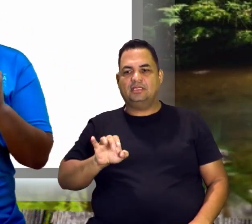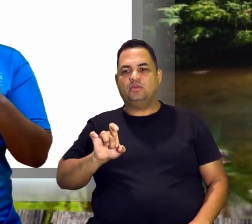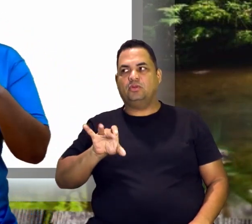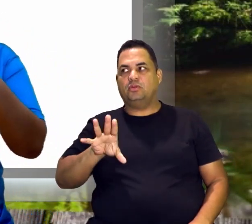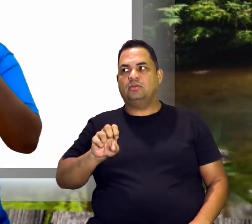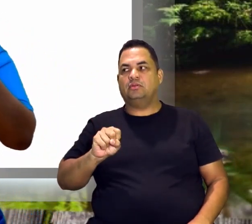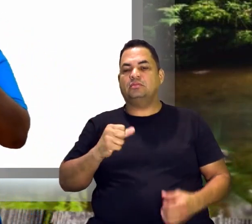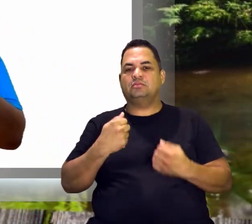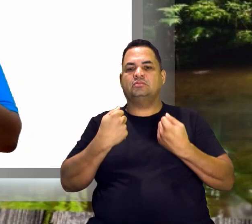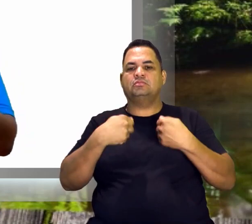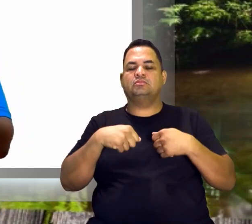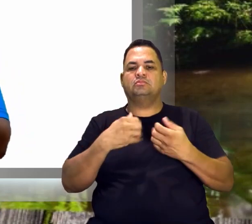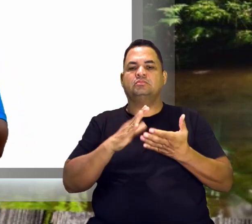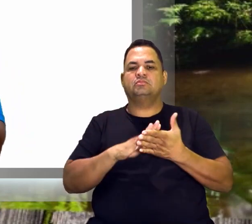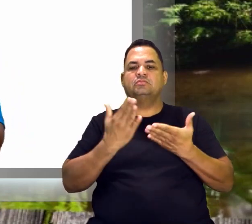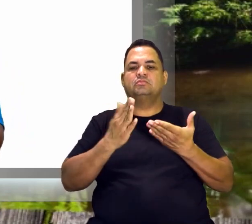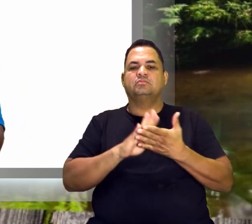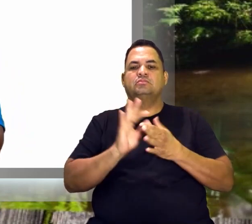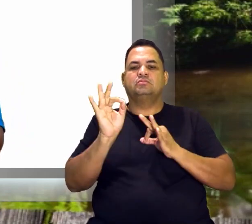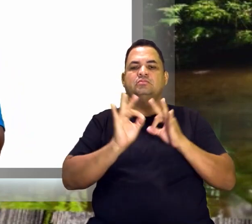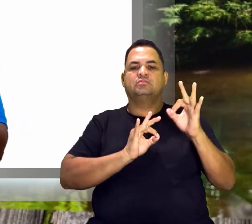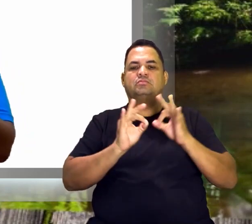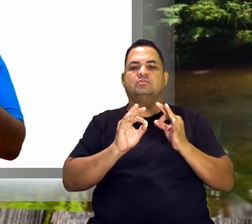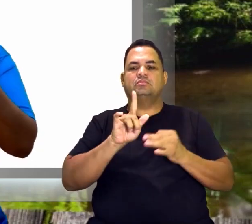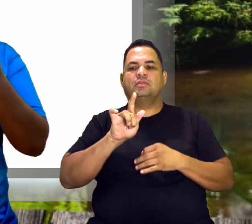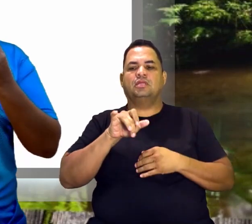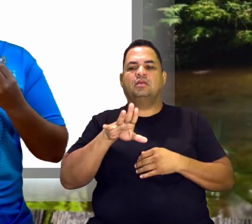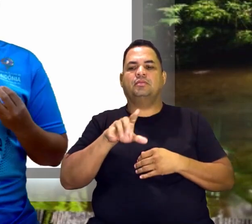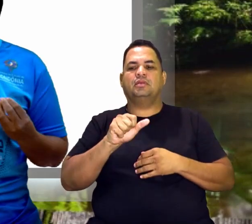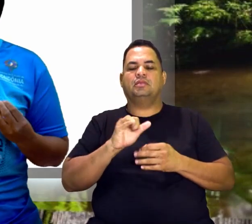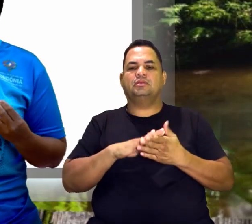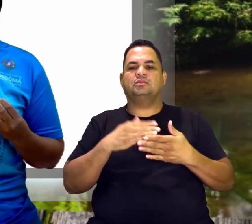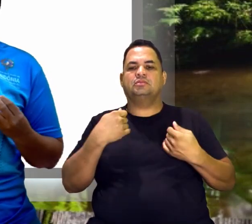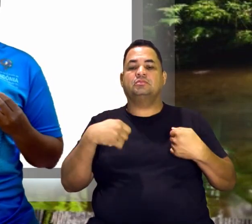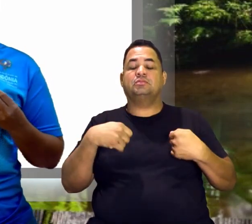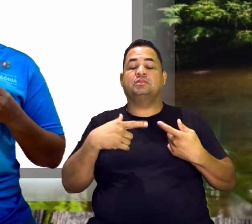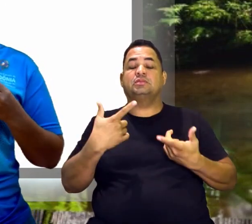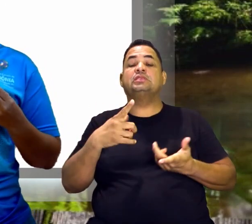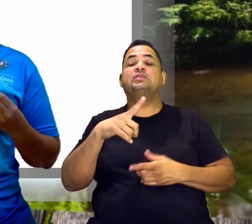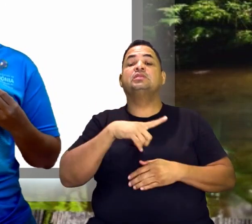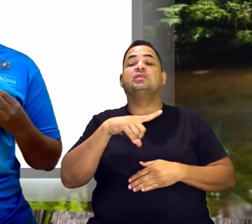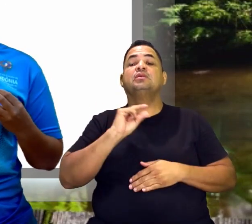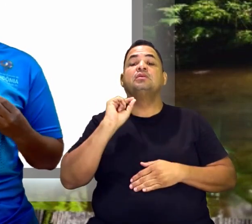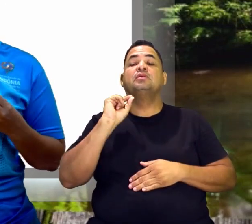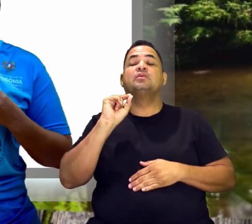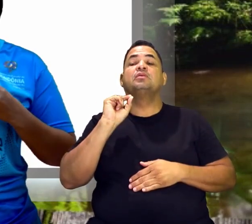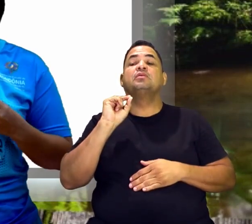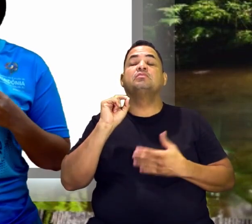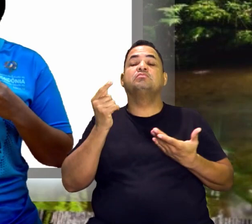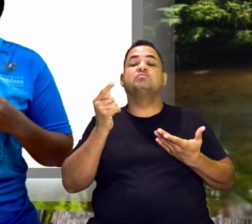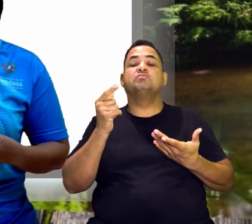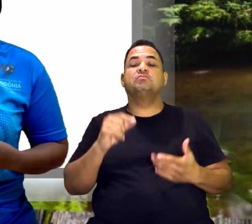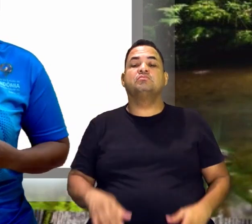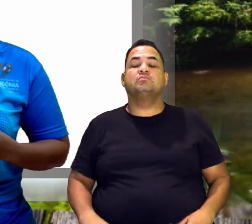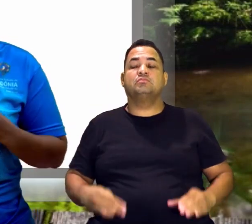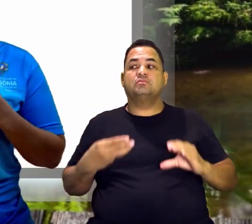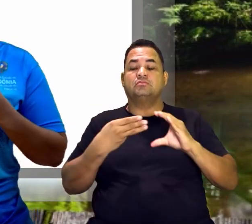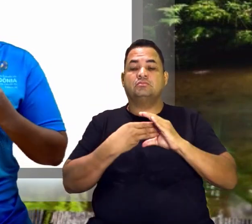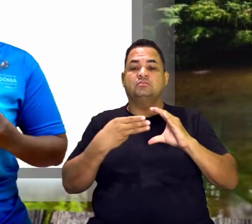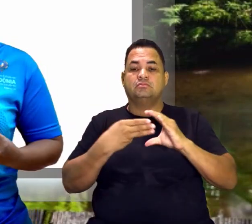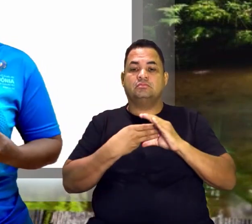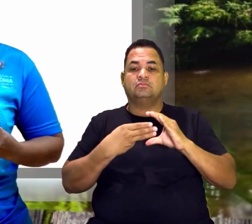que vai permitir a formação dos gametas. Para isso, o que eu vou precisar que aconteça com essas